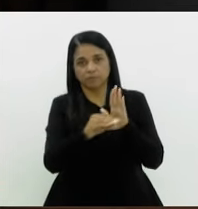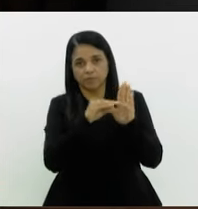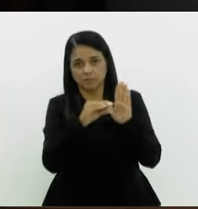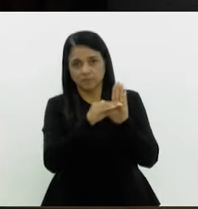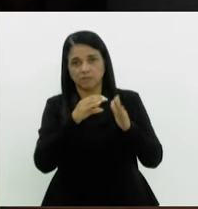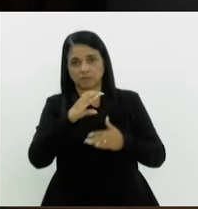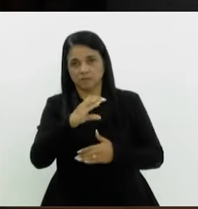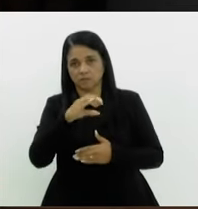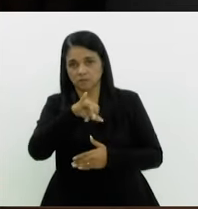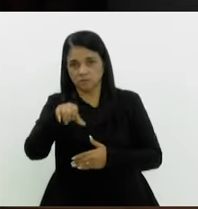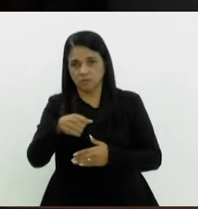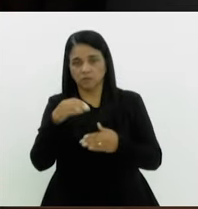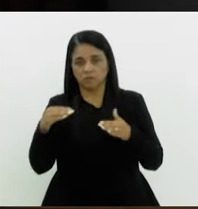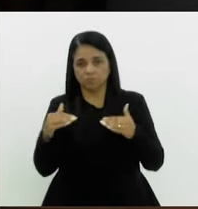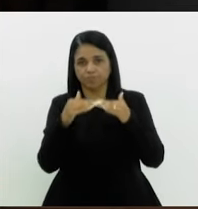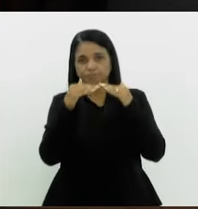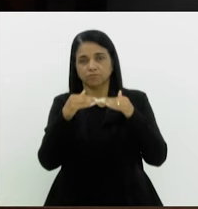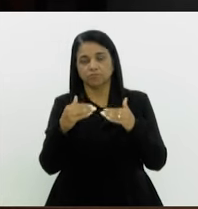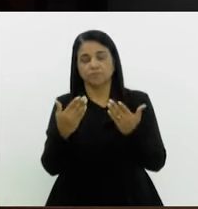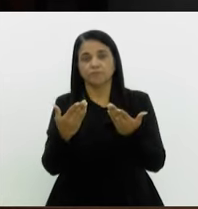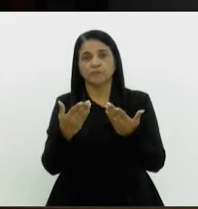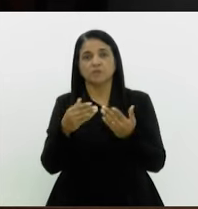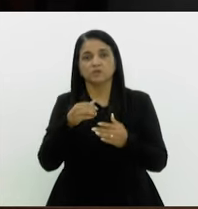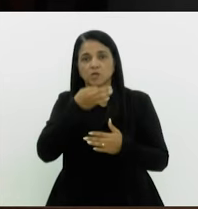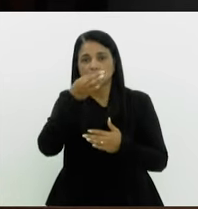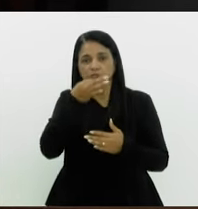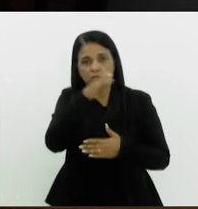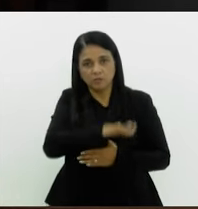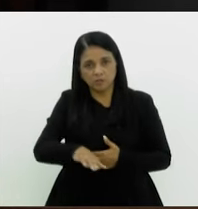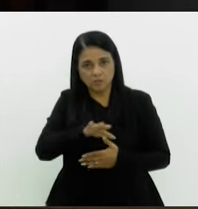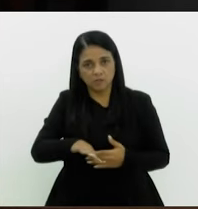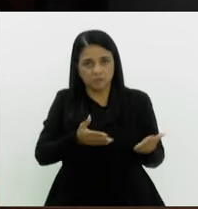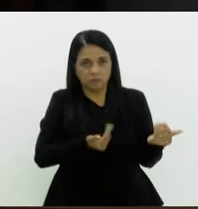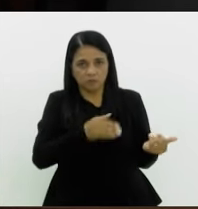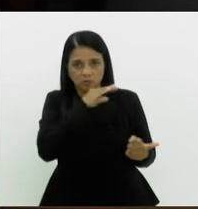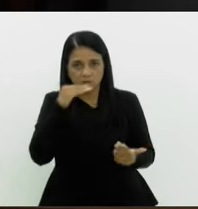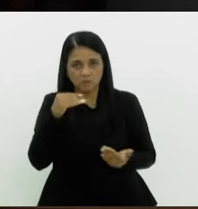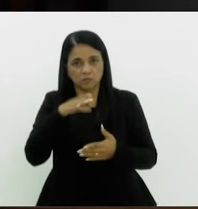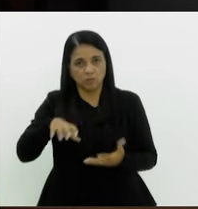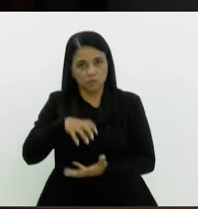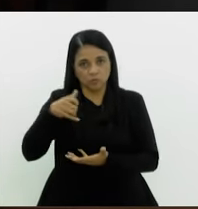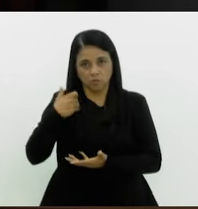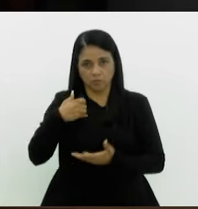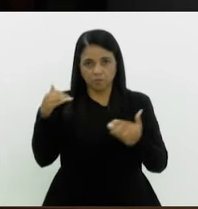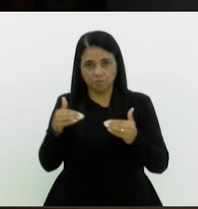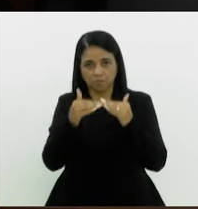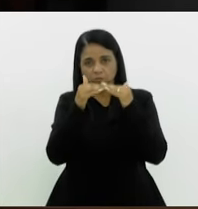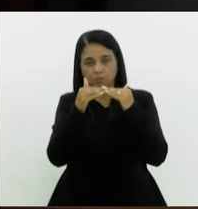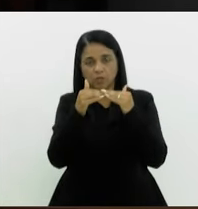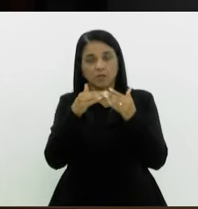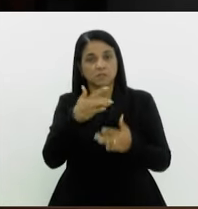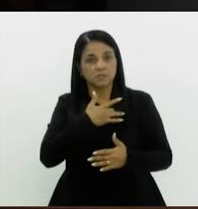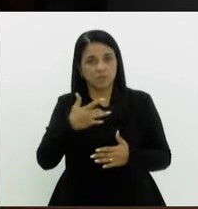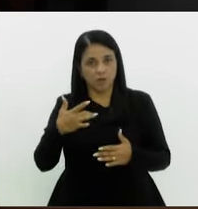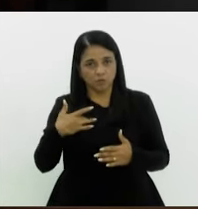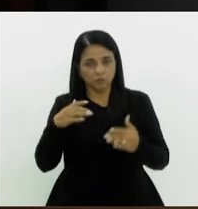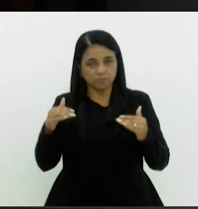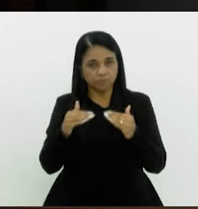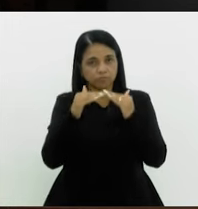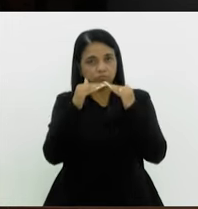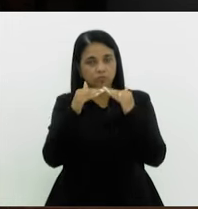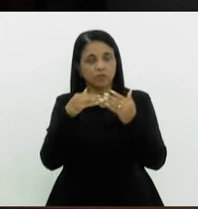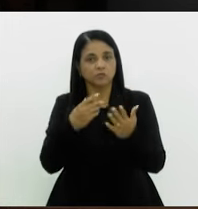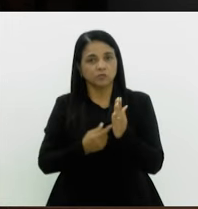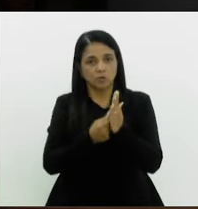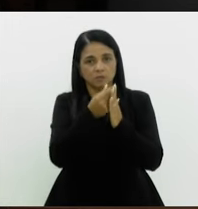pela constitucionalidade, de Assuntos da Criança, do Adolescente e do Idoso favorável, de Saúde favorável e